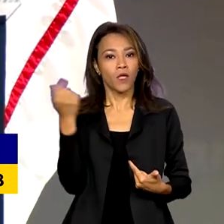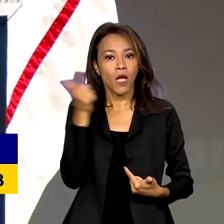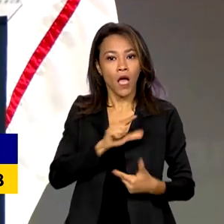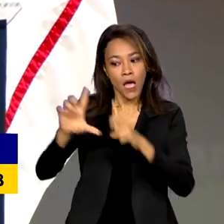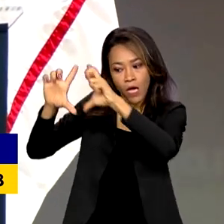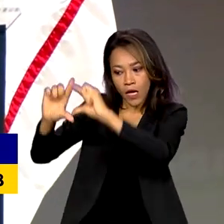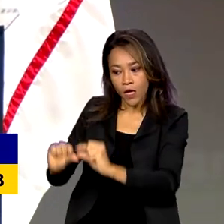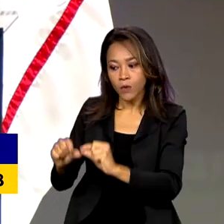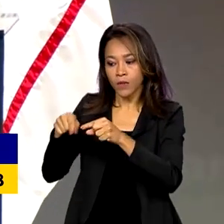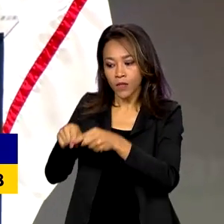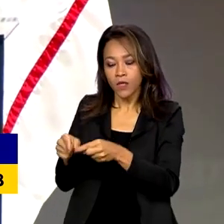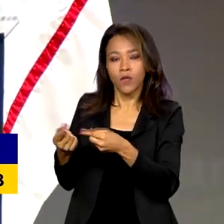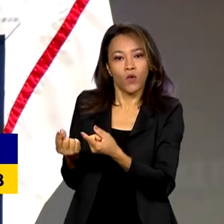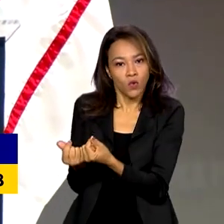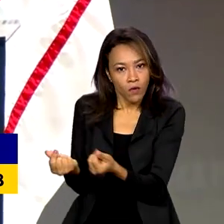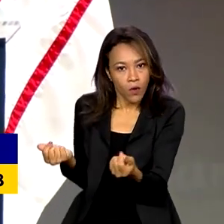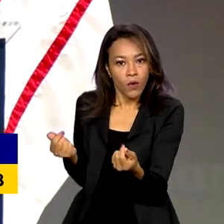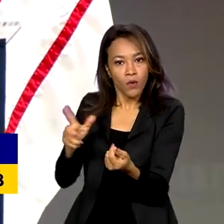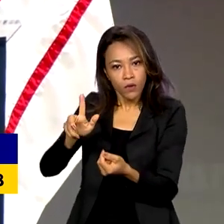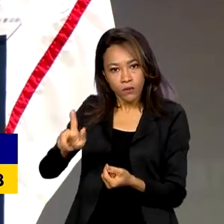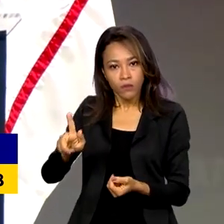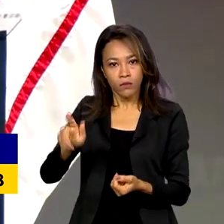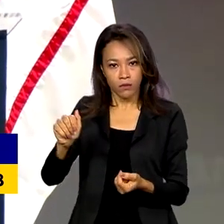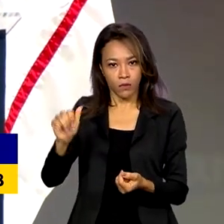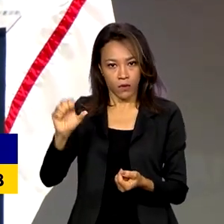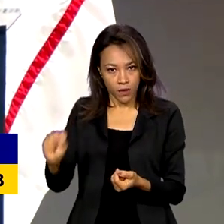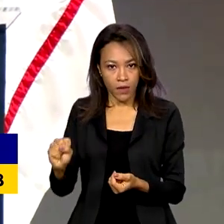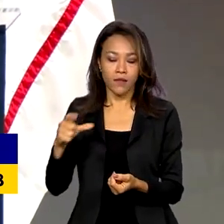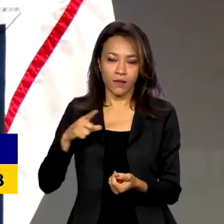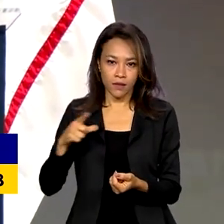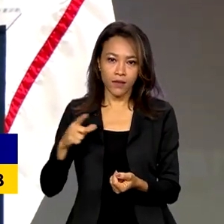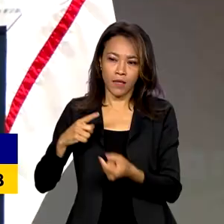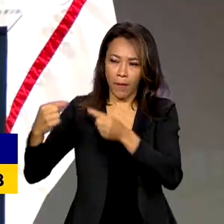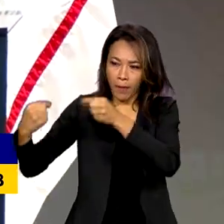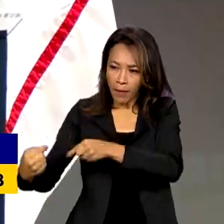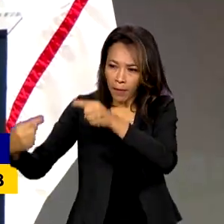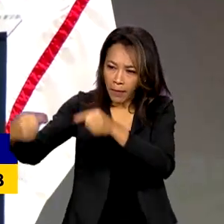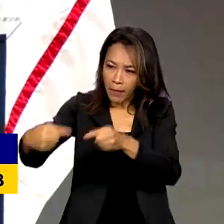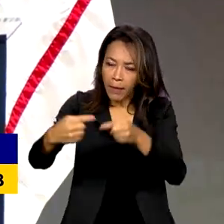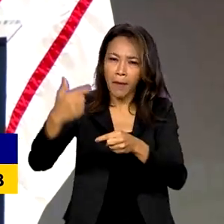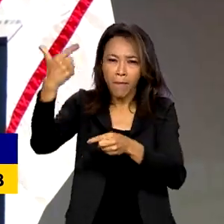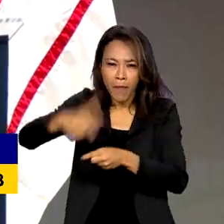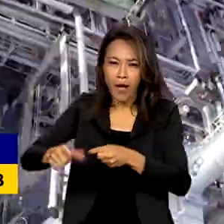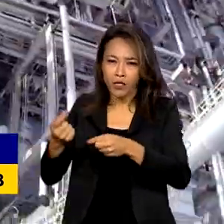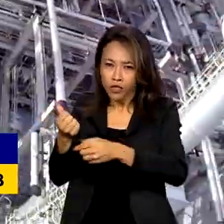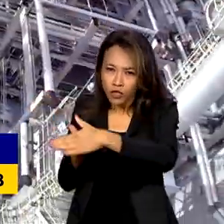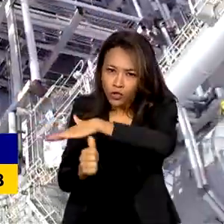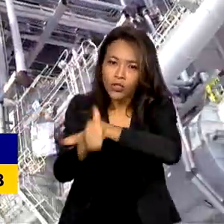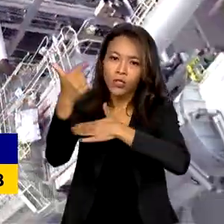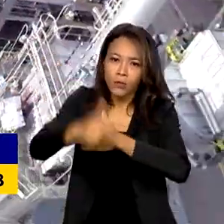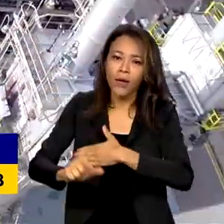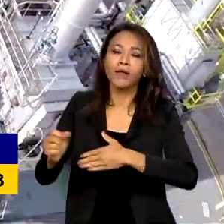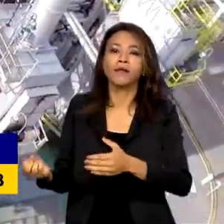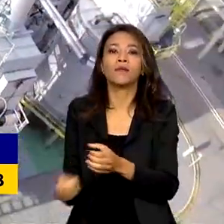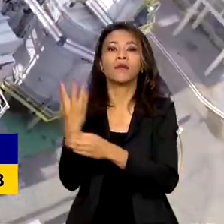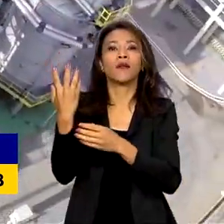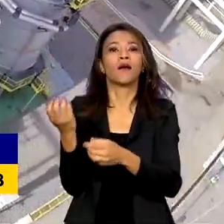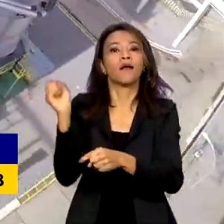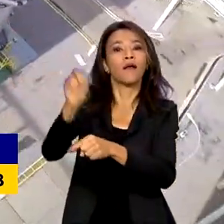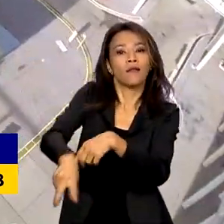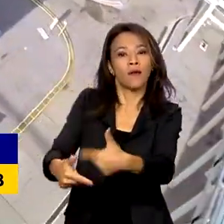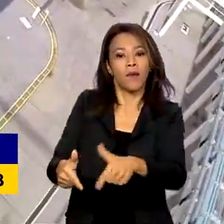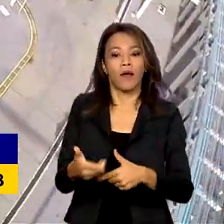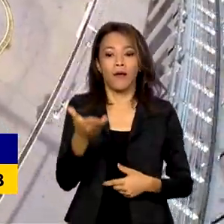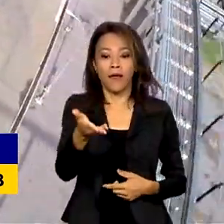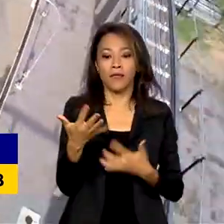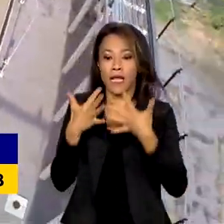e podermos ter mais competitividade, ter mais investimento, gerar mais emprego. O gás natural é considerado o